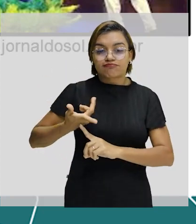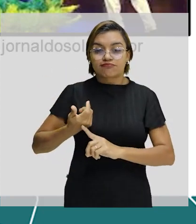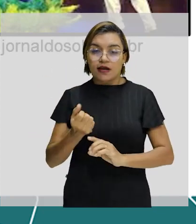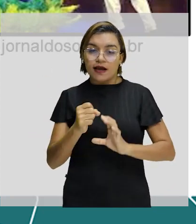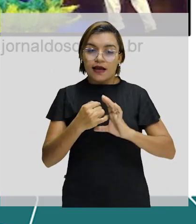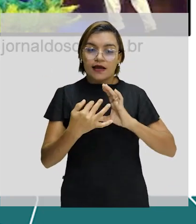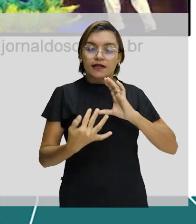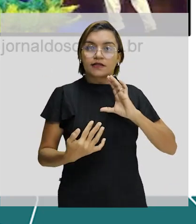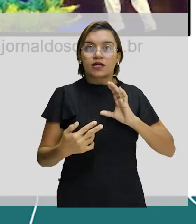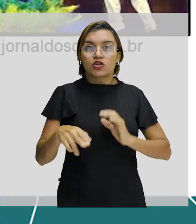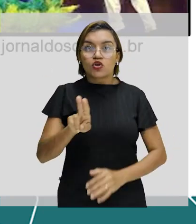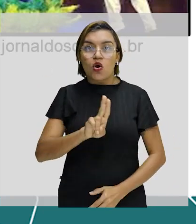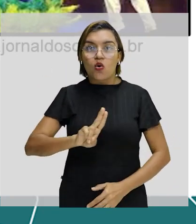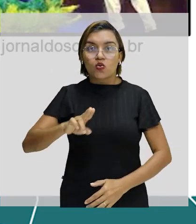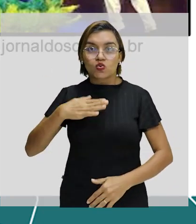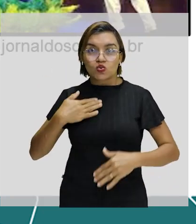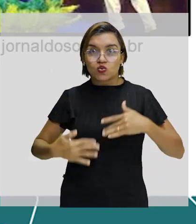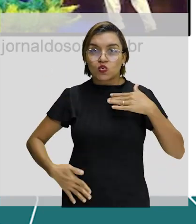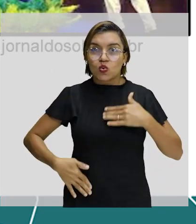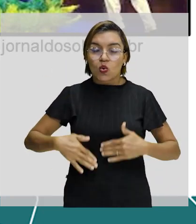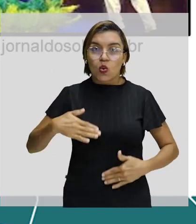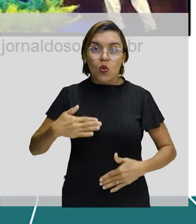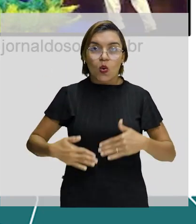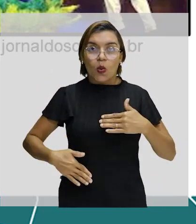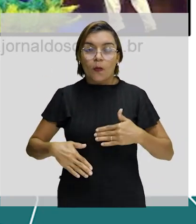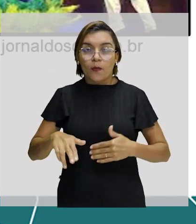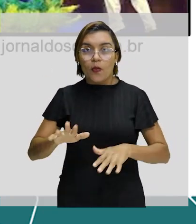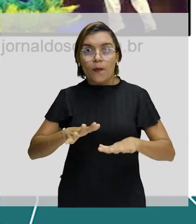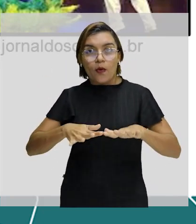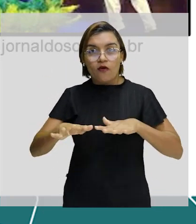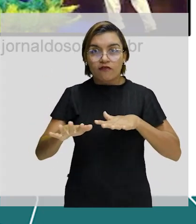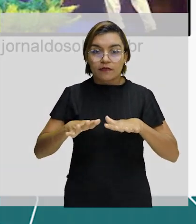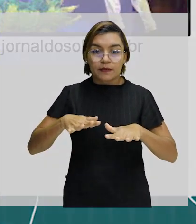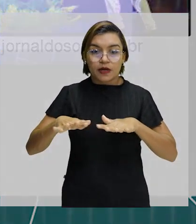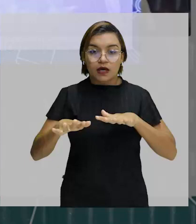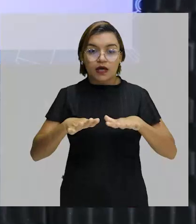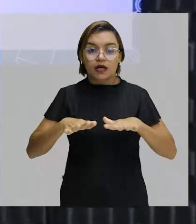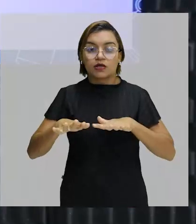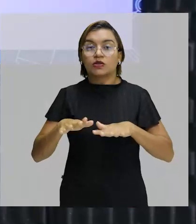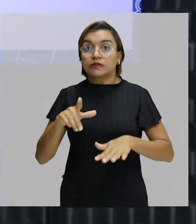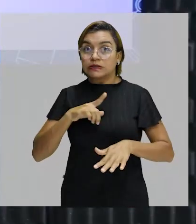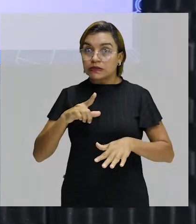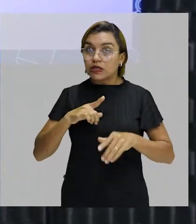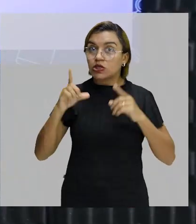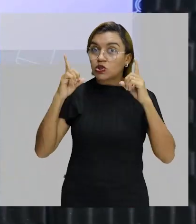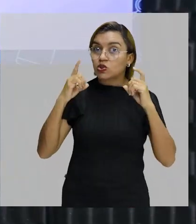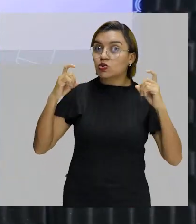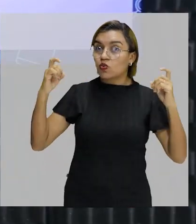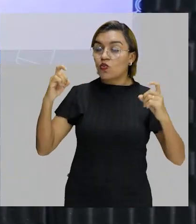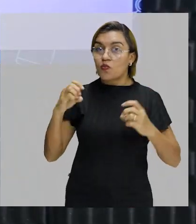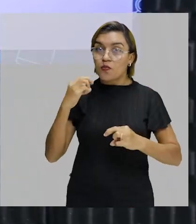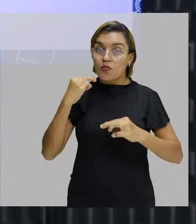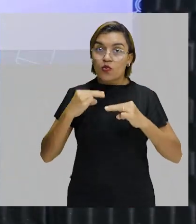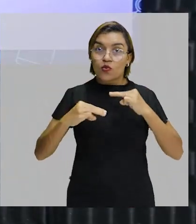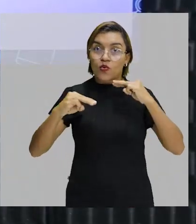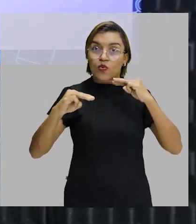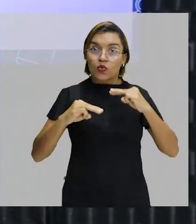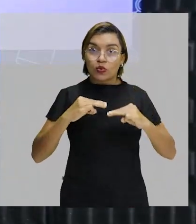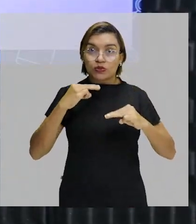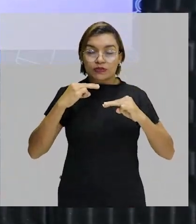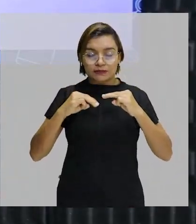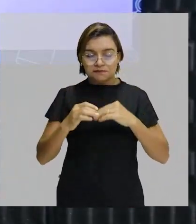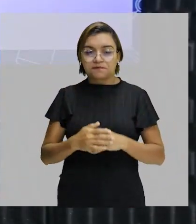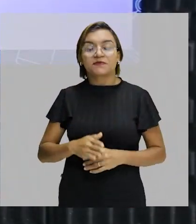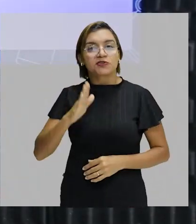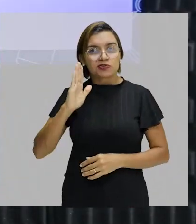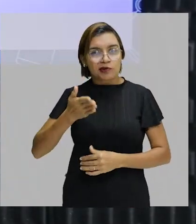para realizar movimentos ritmados, geralmente com auxílio de som ou de músicas. Isso aqui